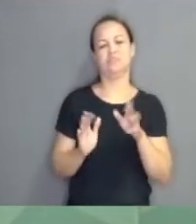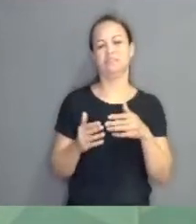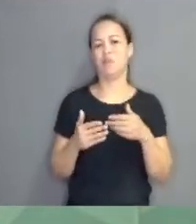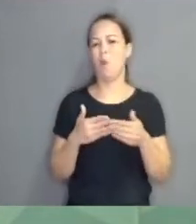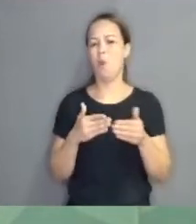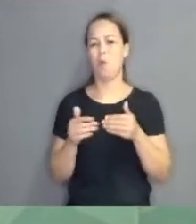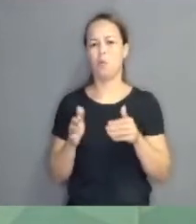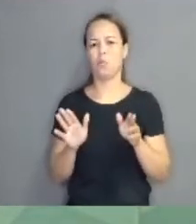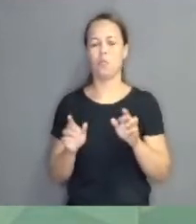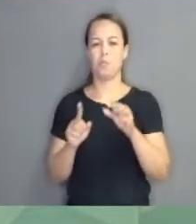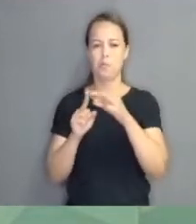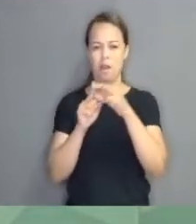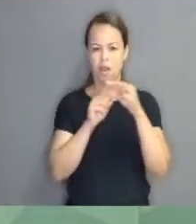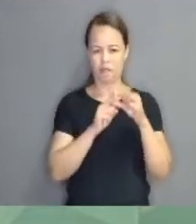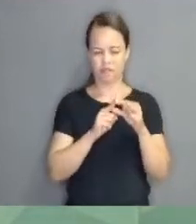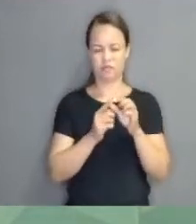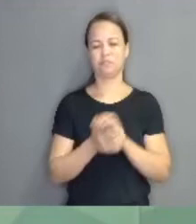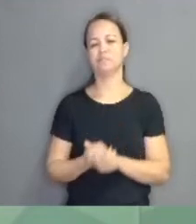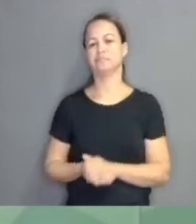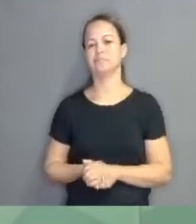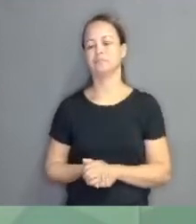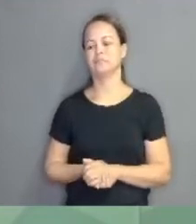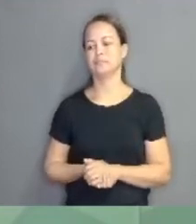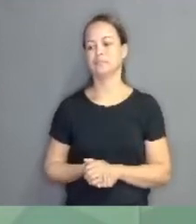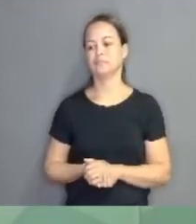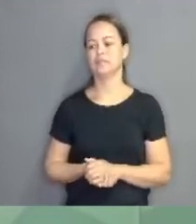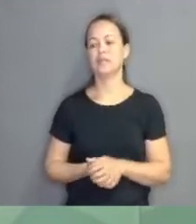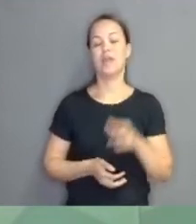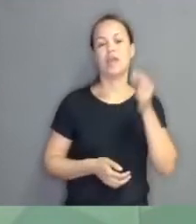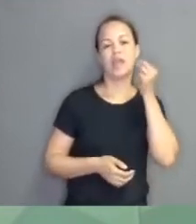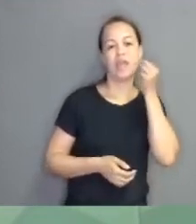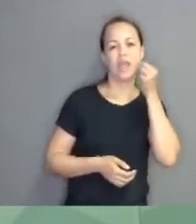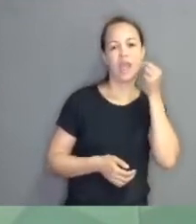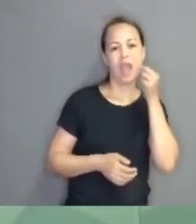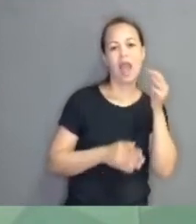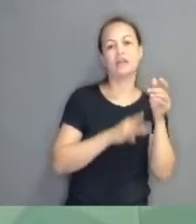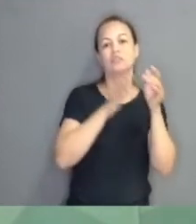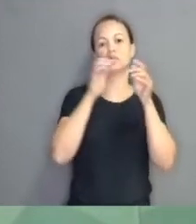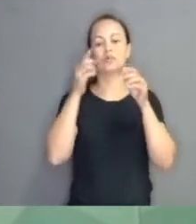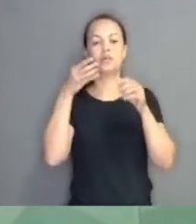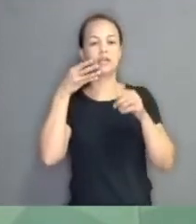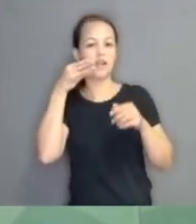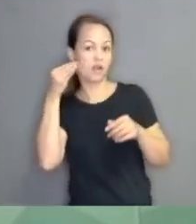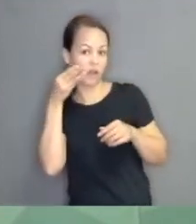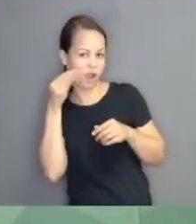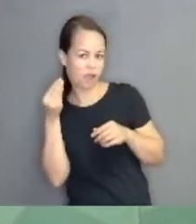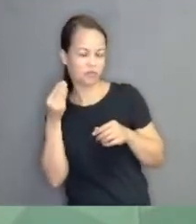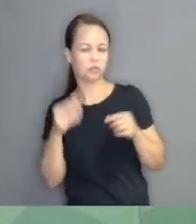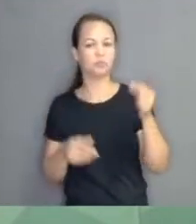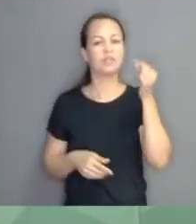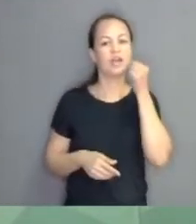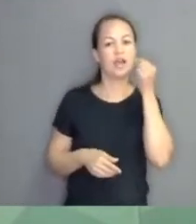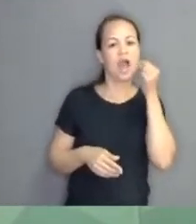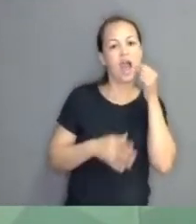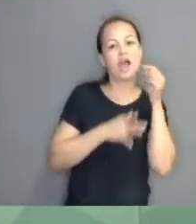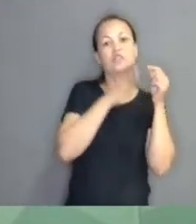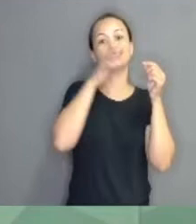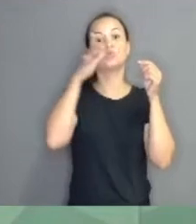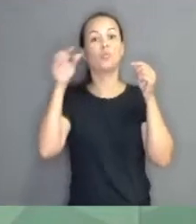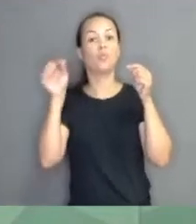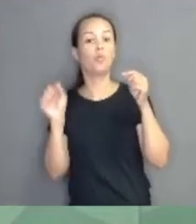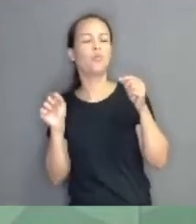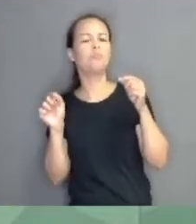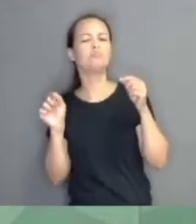Então vamos começar errado que rima com gato é rato que